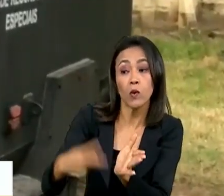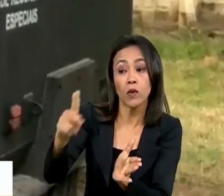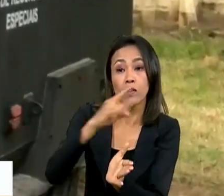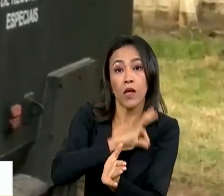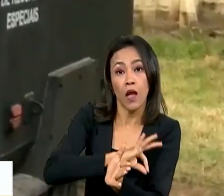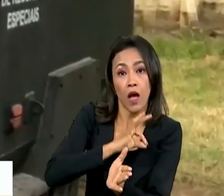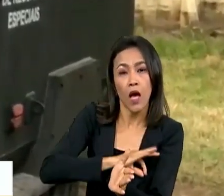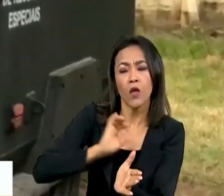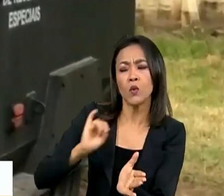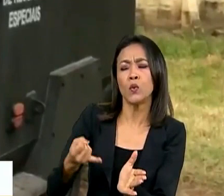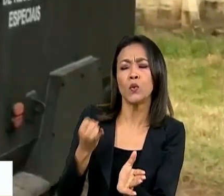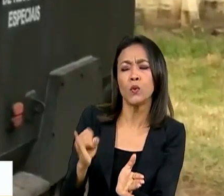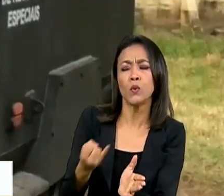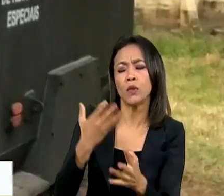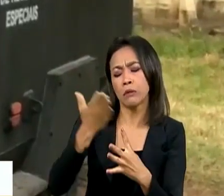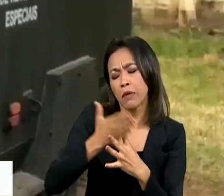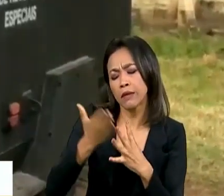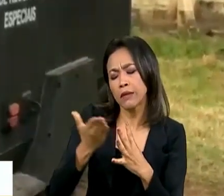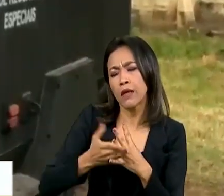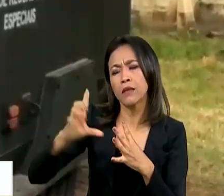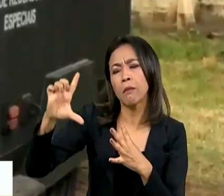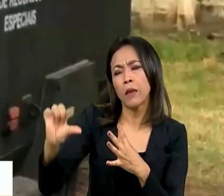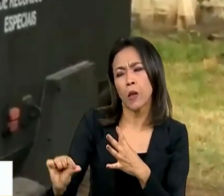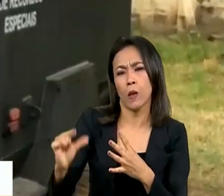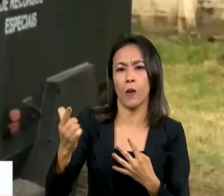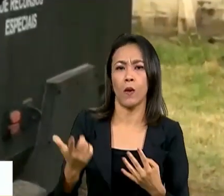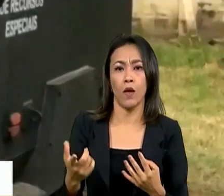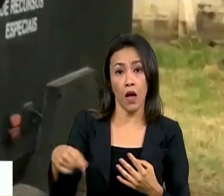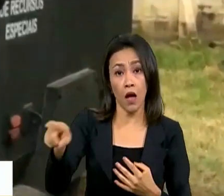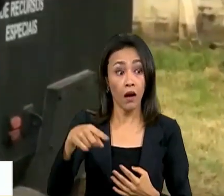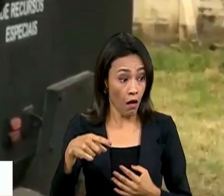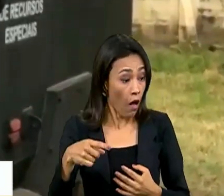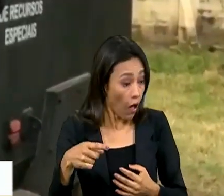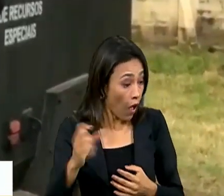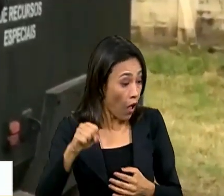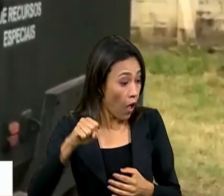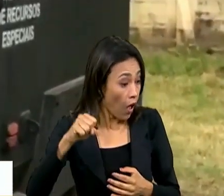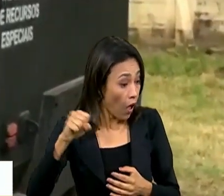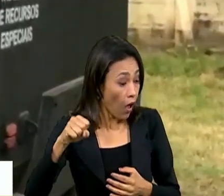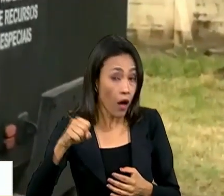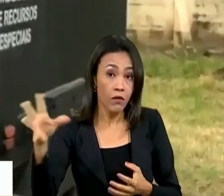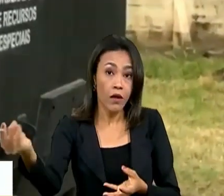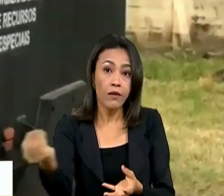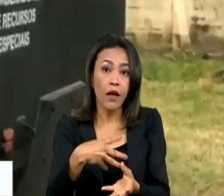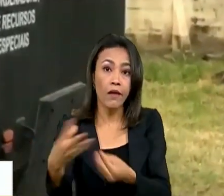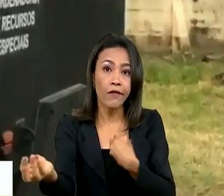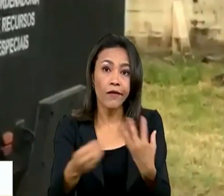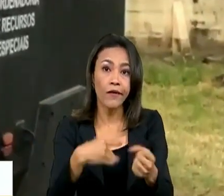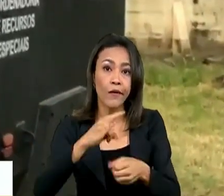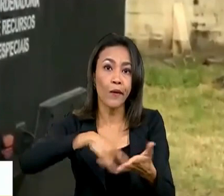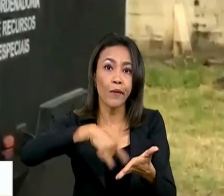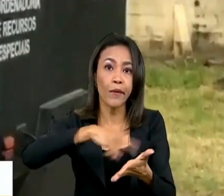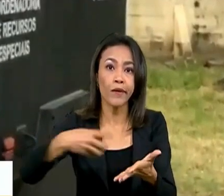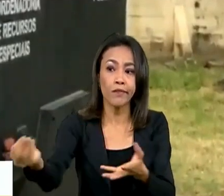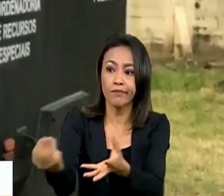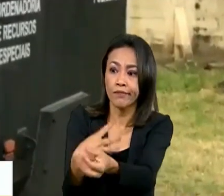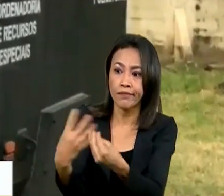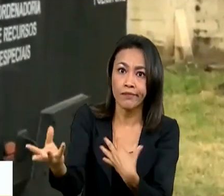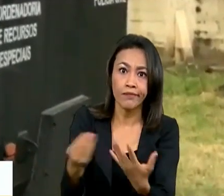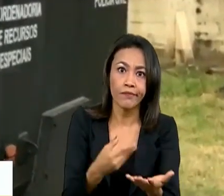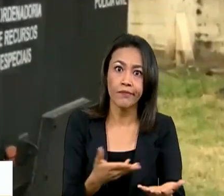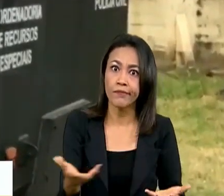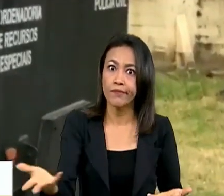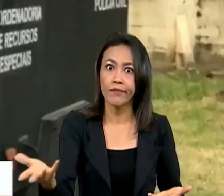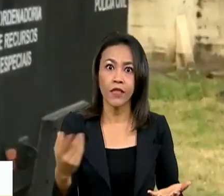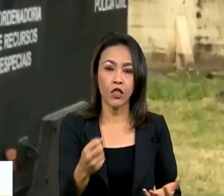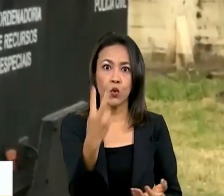com taxas de juros e parcelas menores. As vítimas então eram induzidas a fornecer os seus documentos e no final das contas elas acabavam